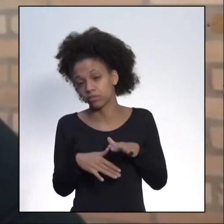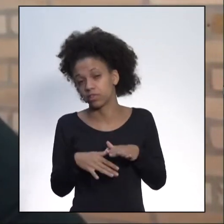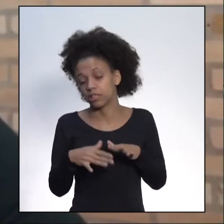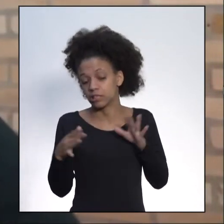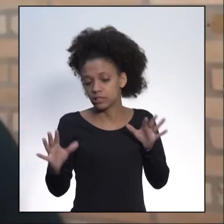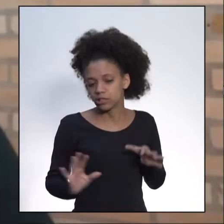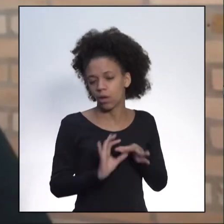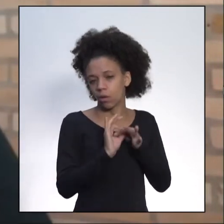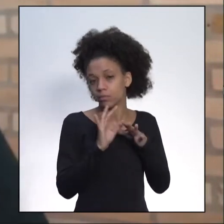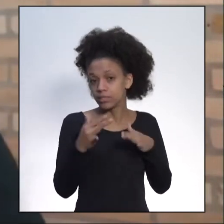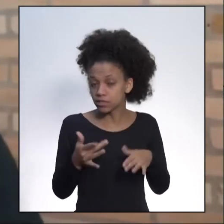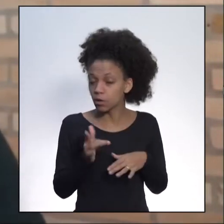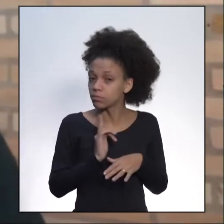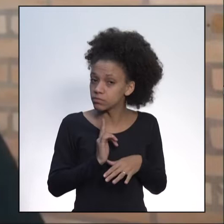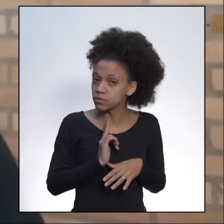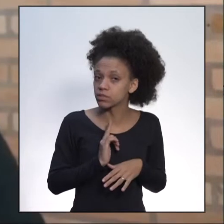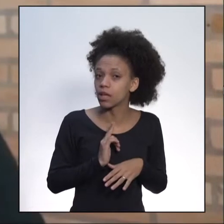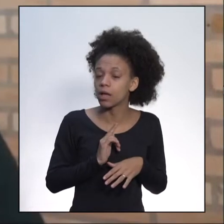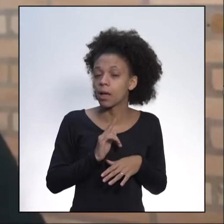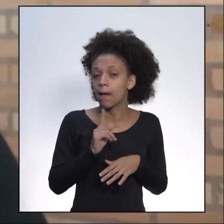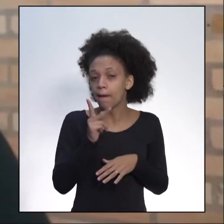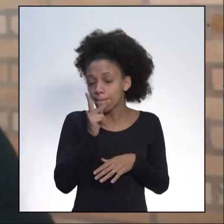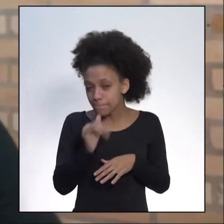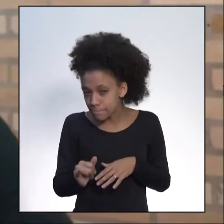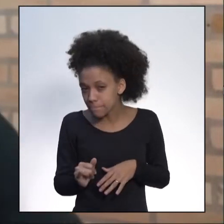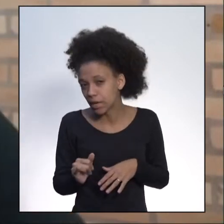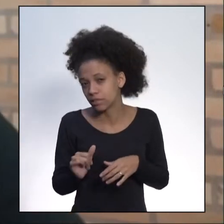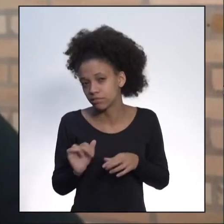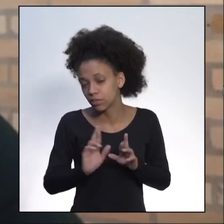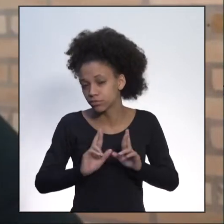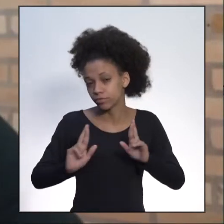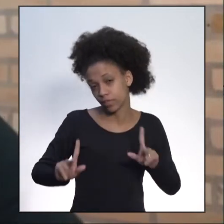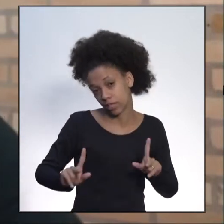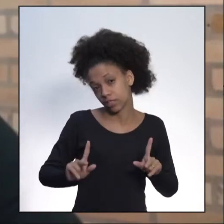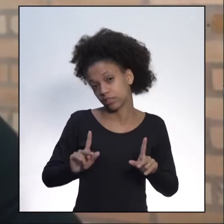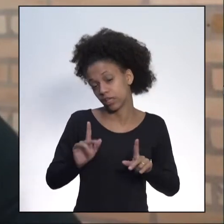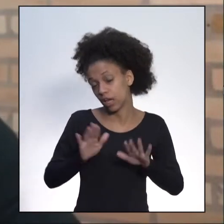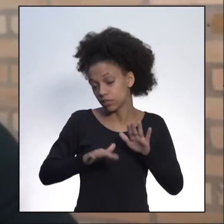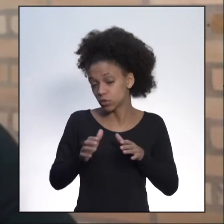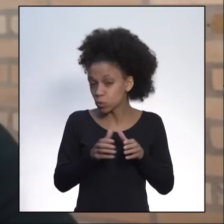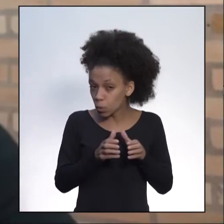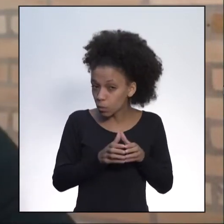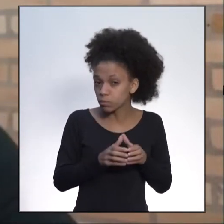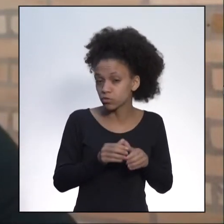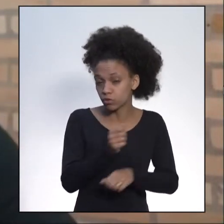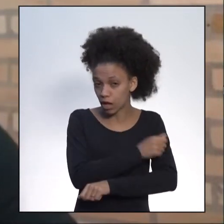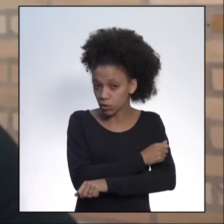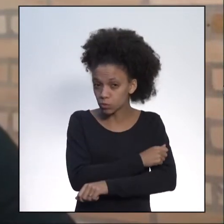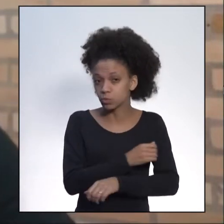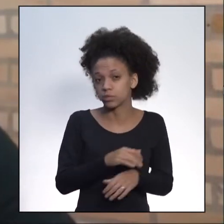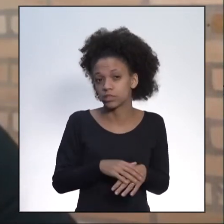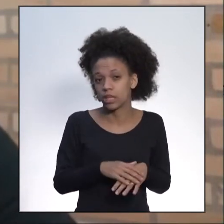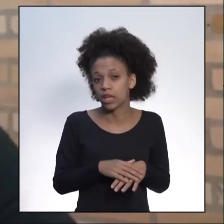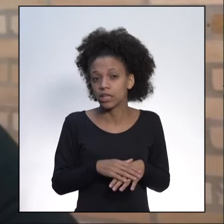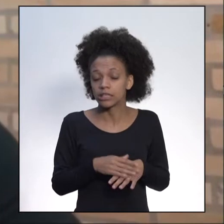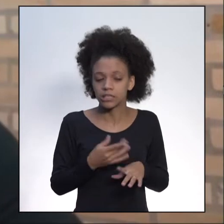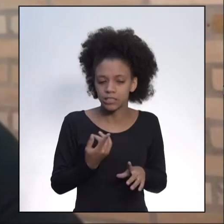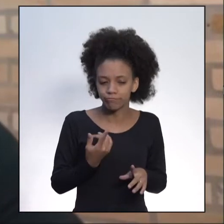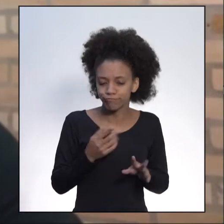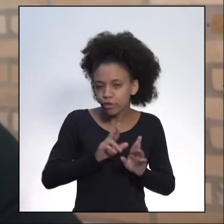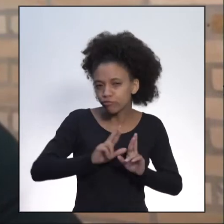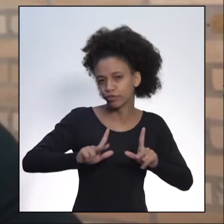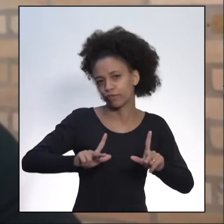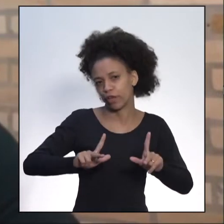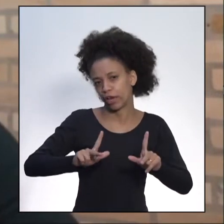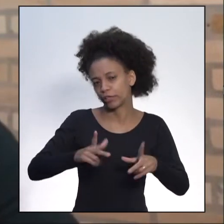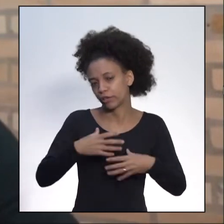conectar, e aí a gente tem um grupo de pais que são contrários, um grupo de alunos que às vezes agem assim, um grupo de colegas que também são contrários à forma como